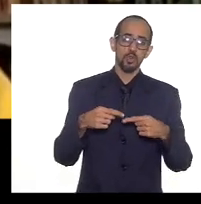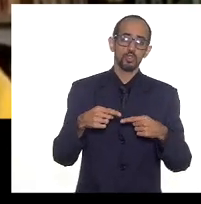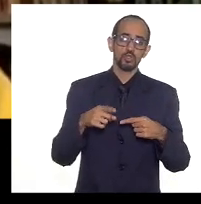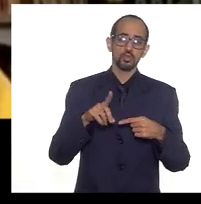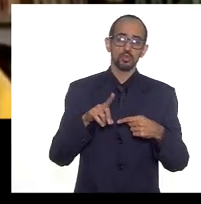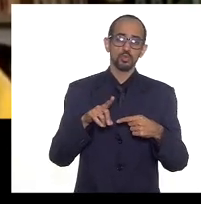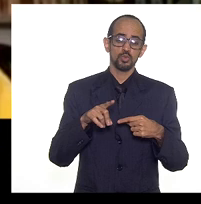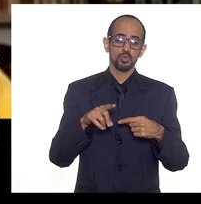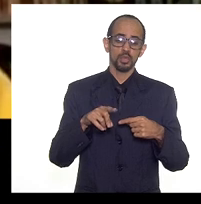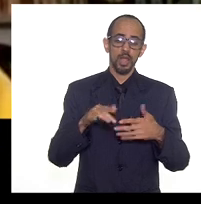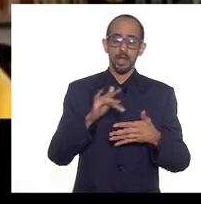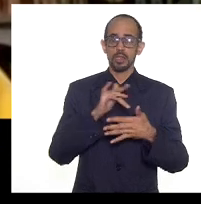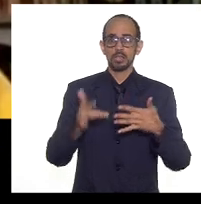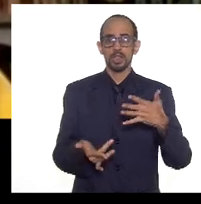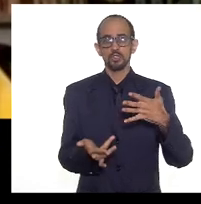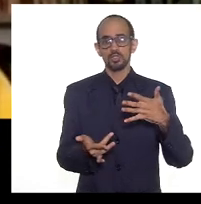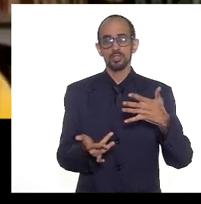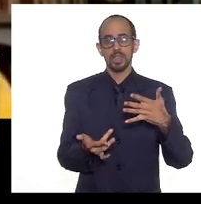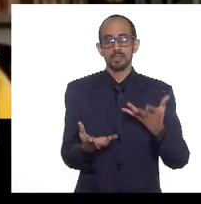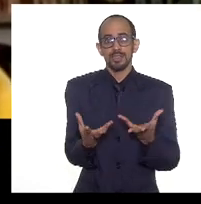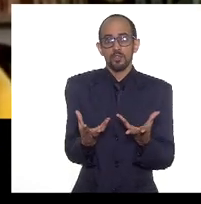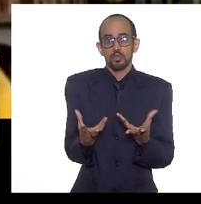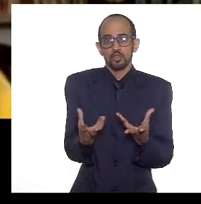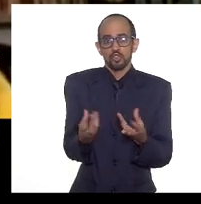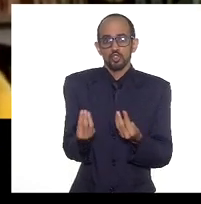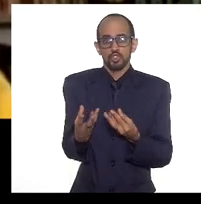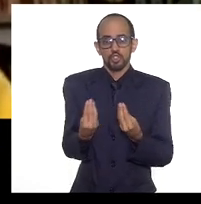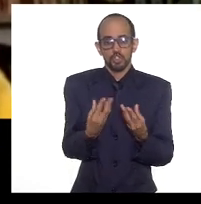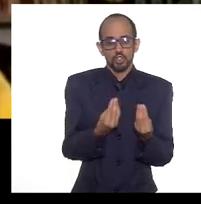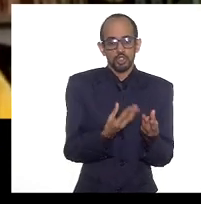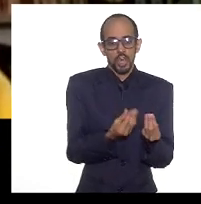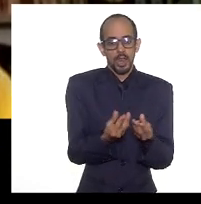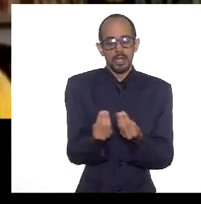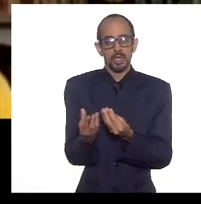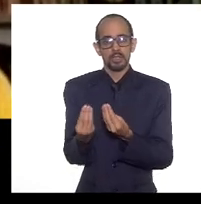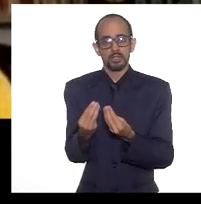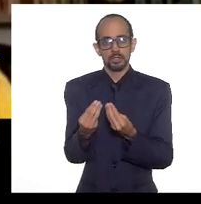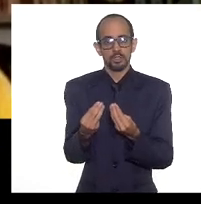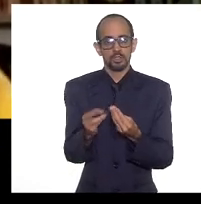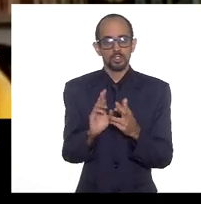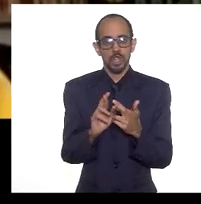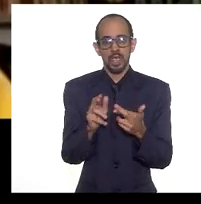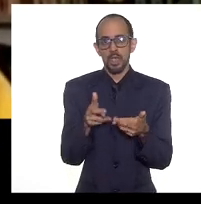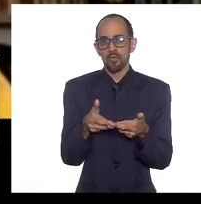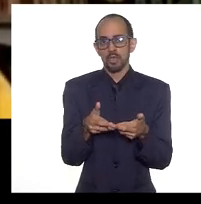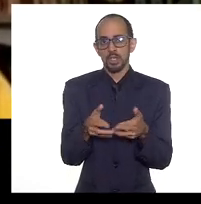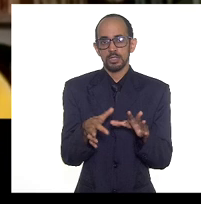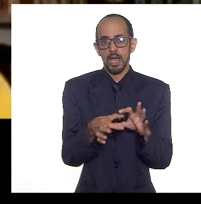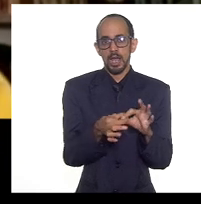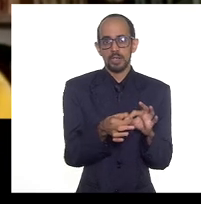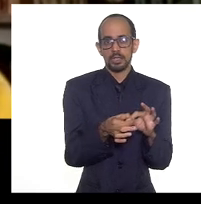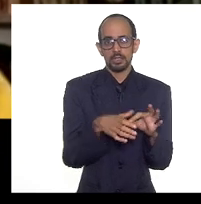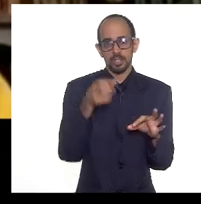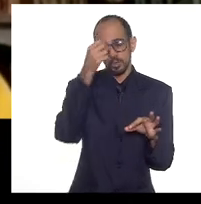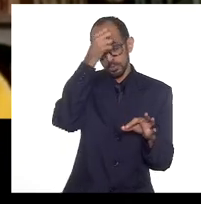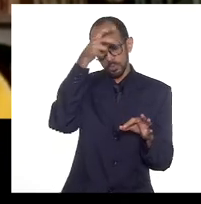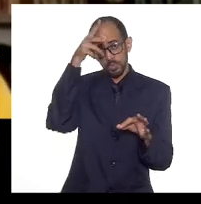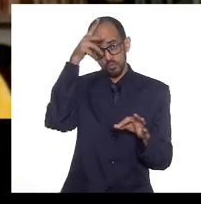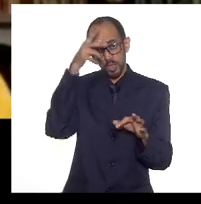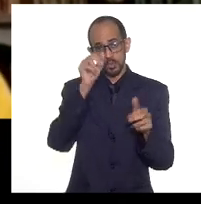sociais estavam cheias, né, de referências à aliança do prefeito com o